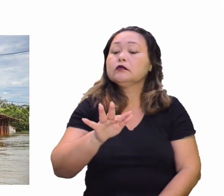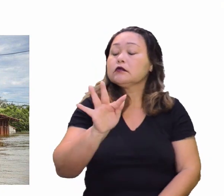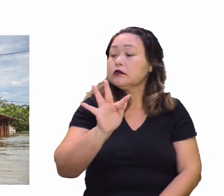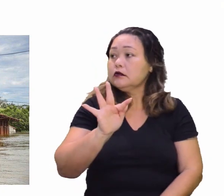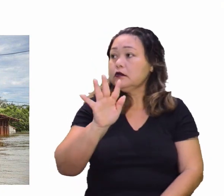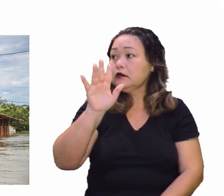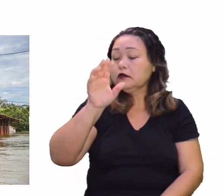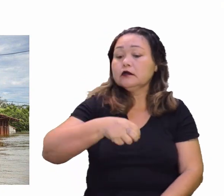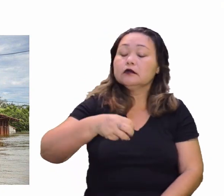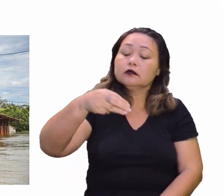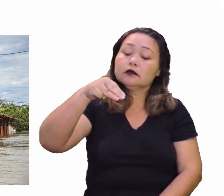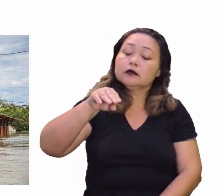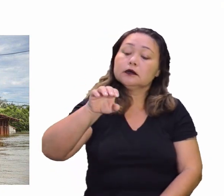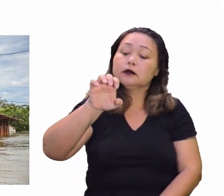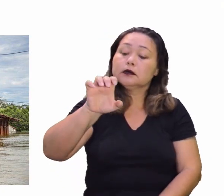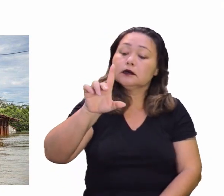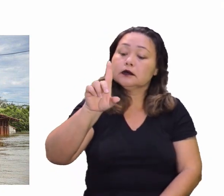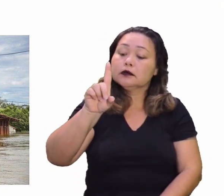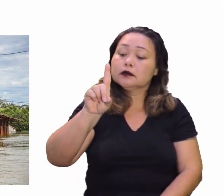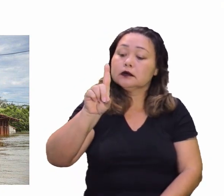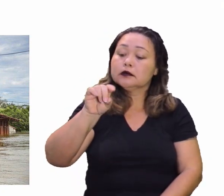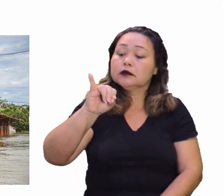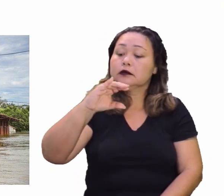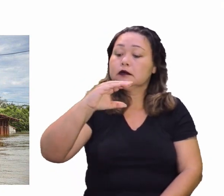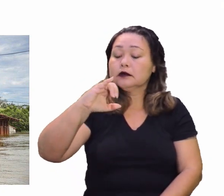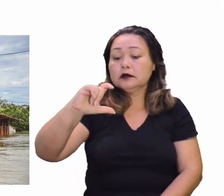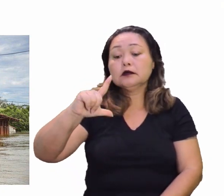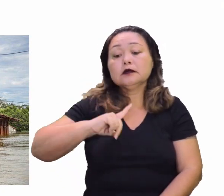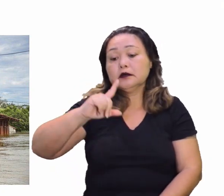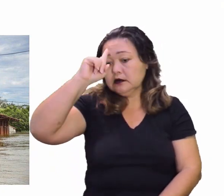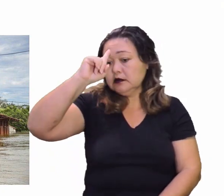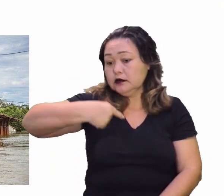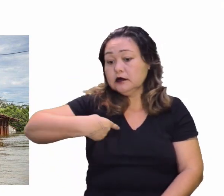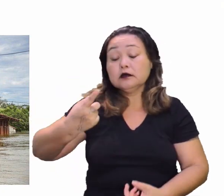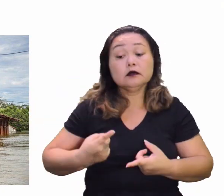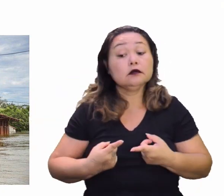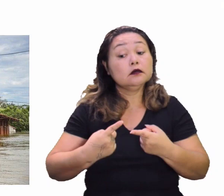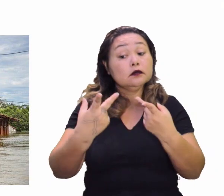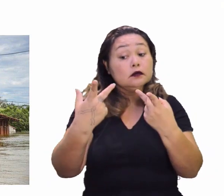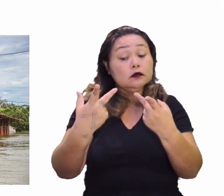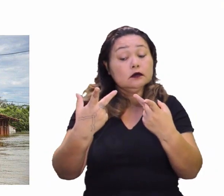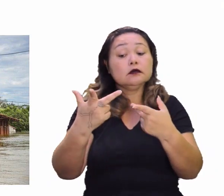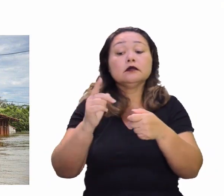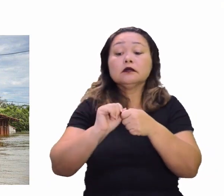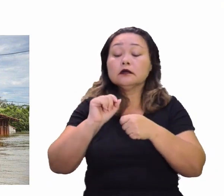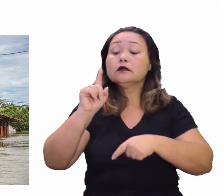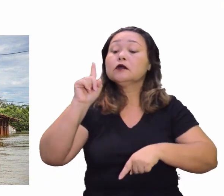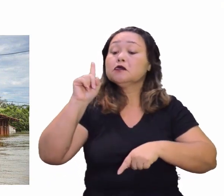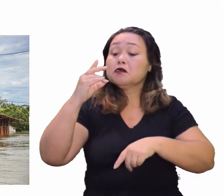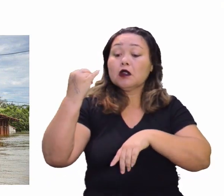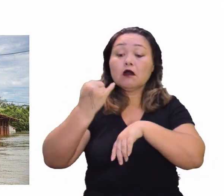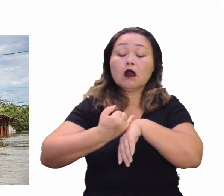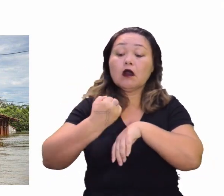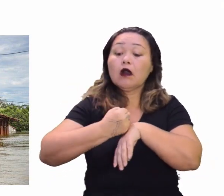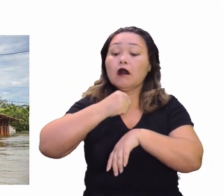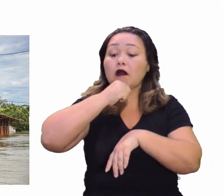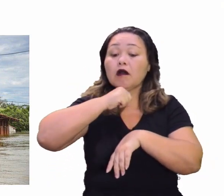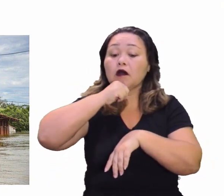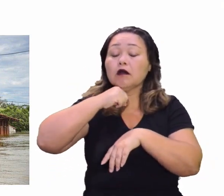Médici, ele ordenou que a ferrovia fosse vendida, né? E aí foi vendida como ferro velho. Boa